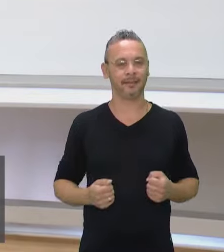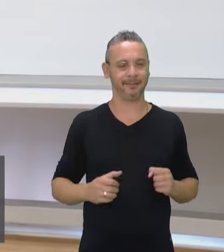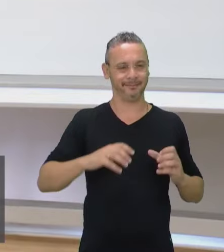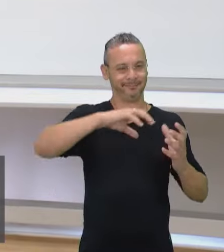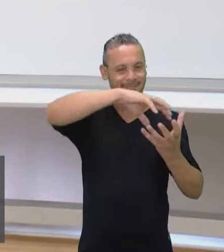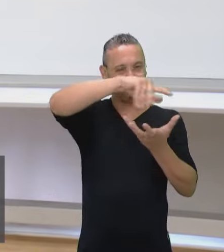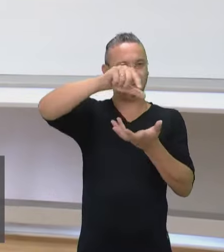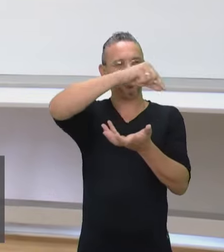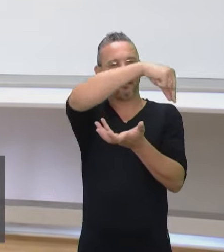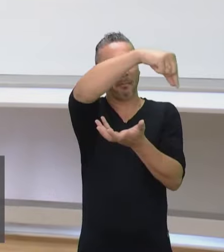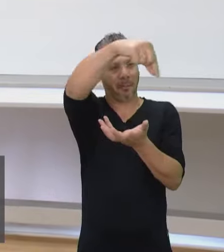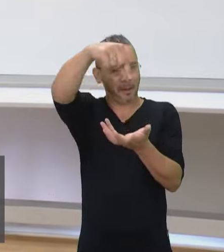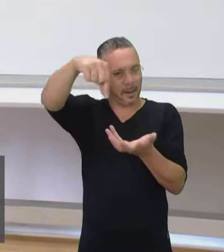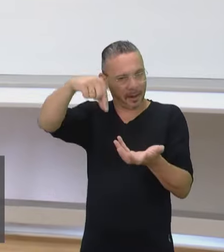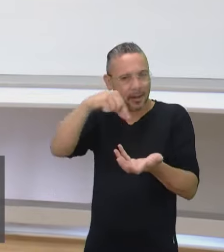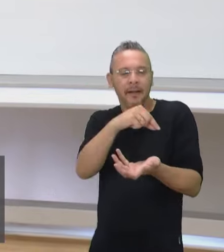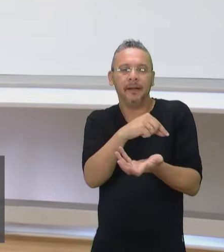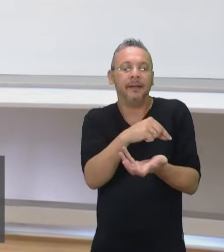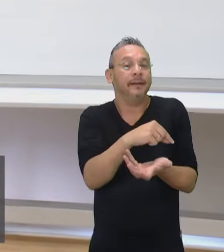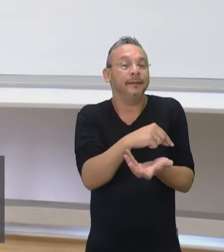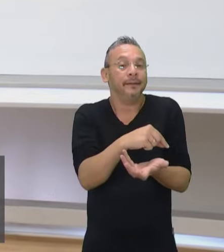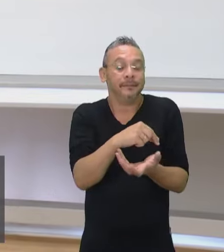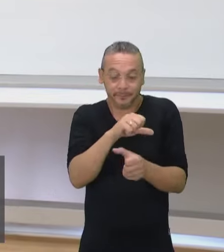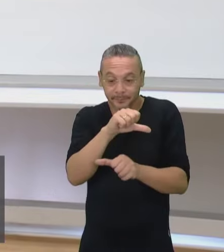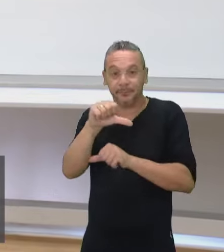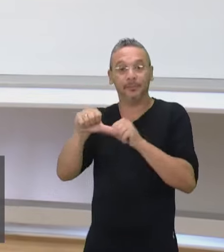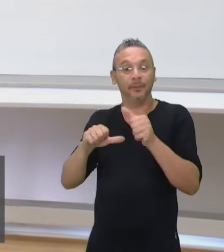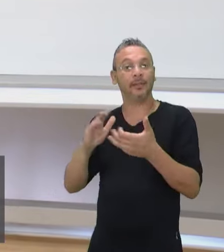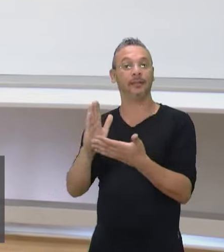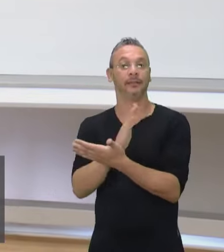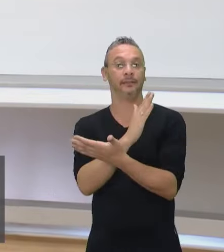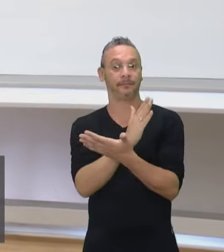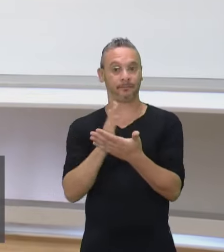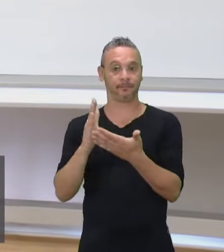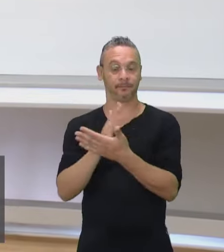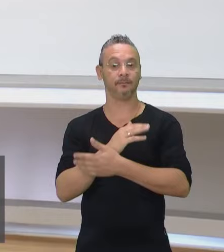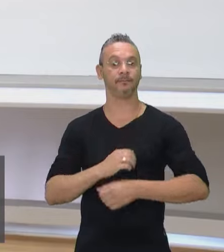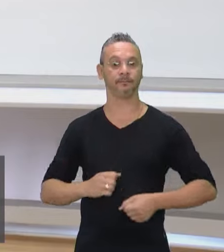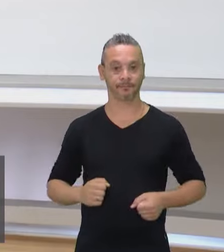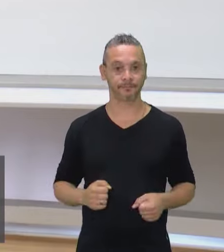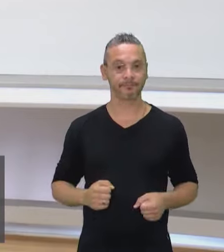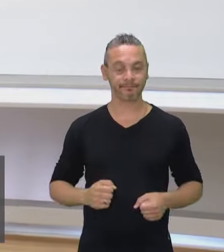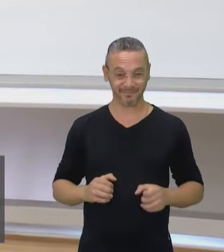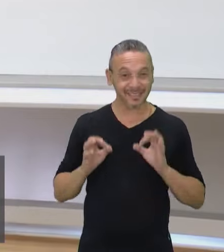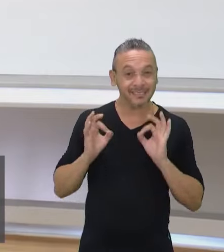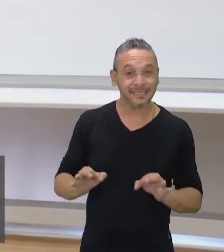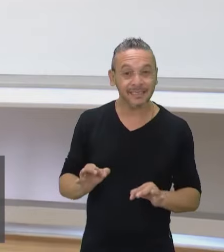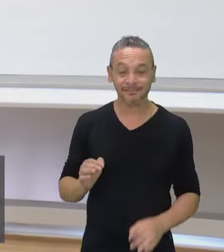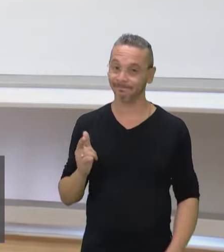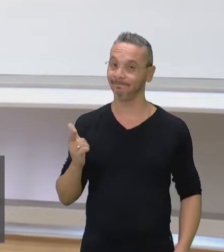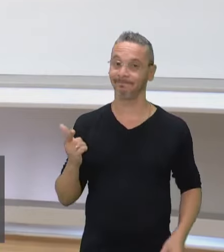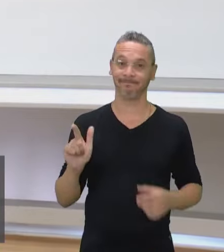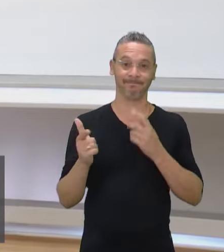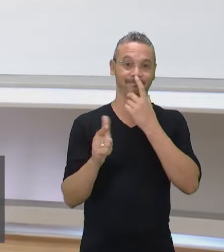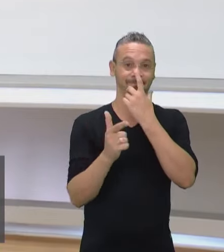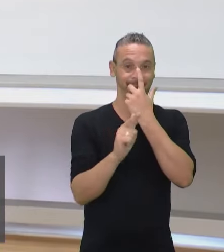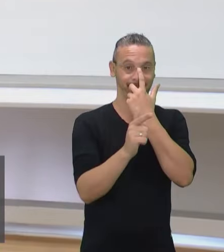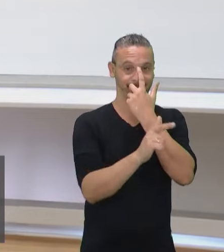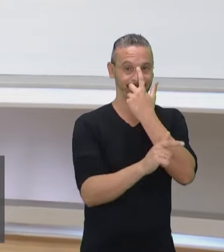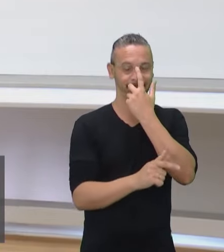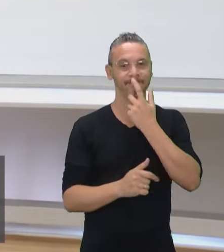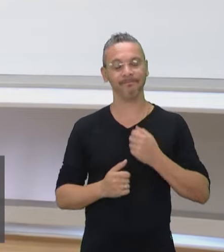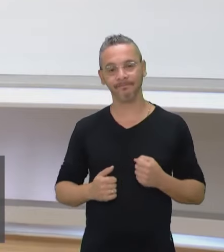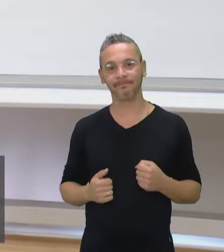mundo, essa lógica tentou se romper com essa lógica. Parece que não deu tão certo assim, né? Estou